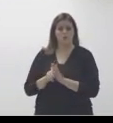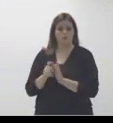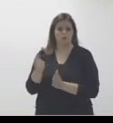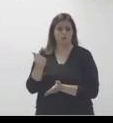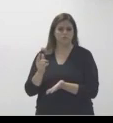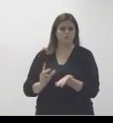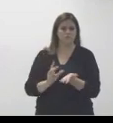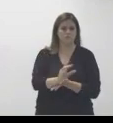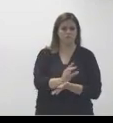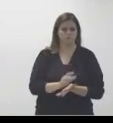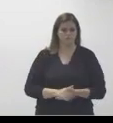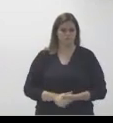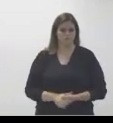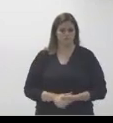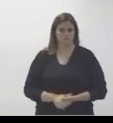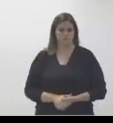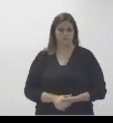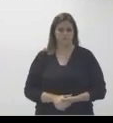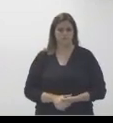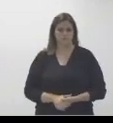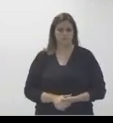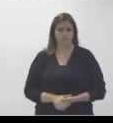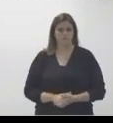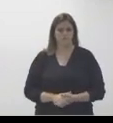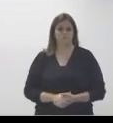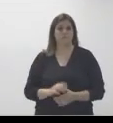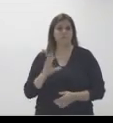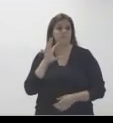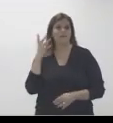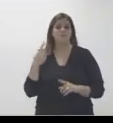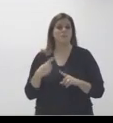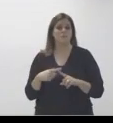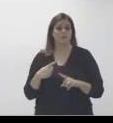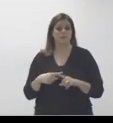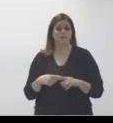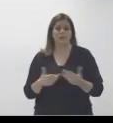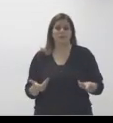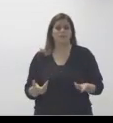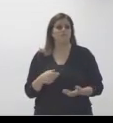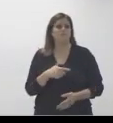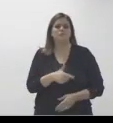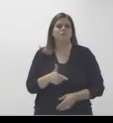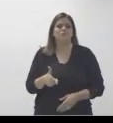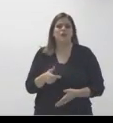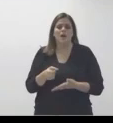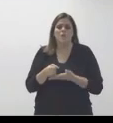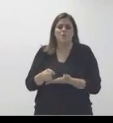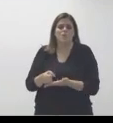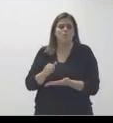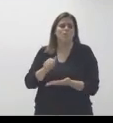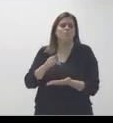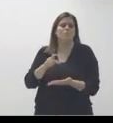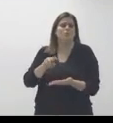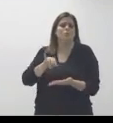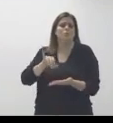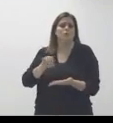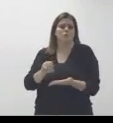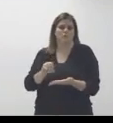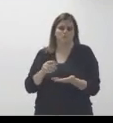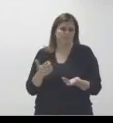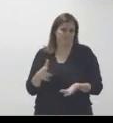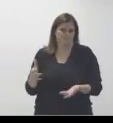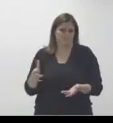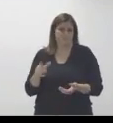objeto da ação da decisão dizer primeiro não há equipamento de apoio à equipamento de uma política